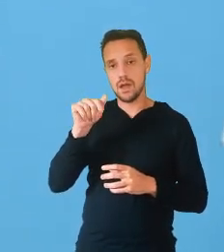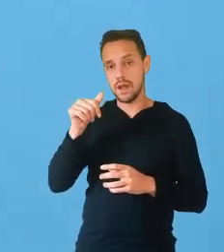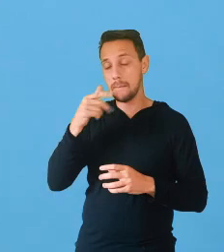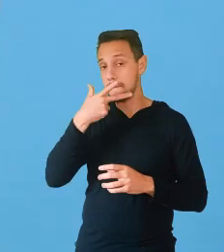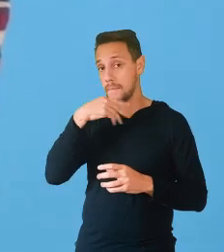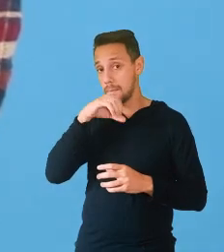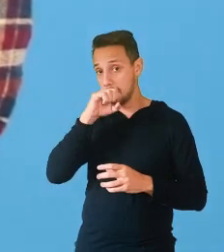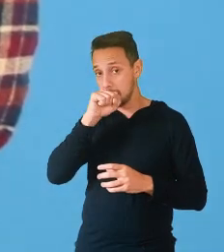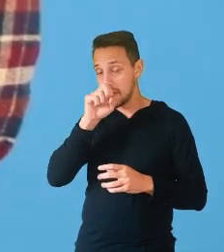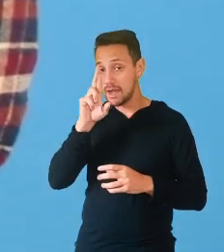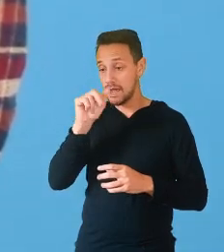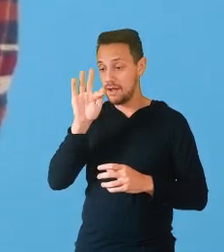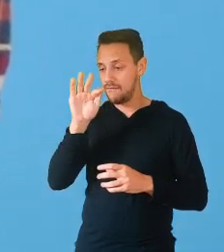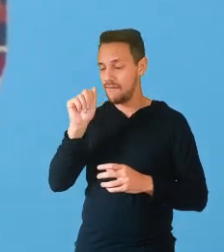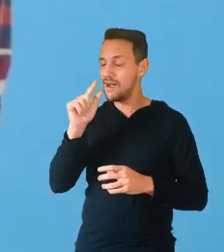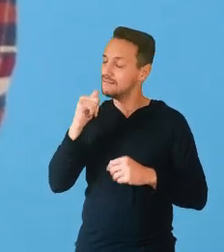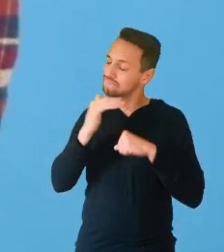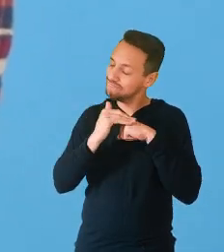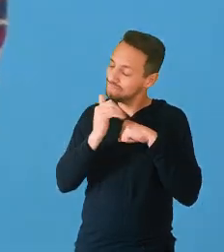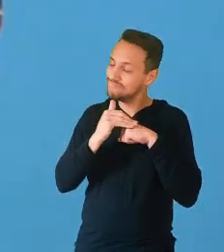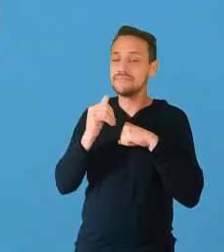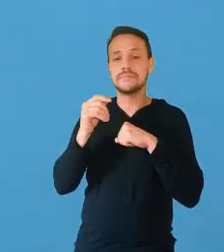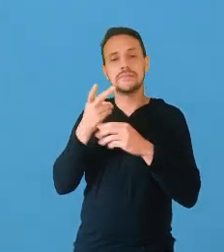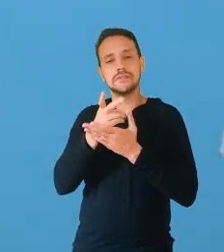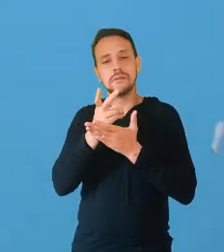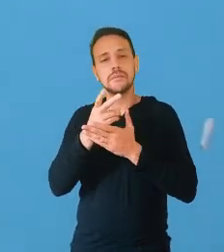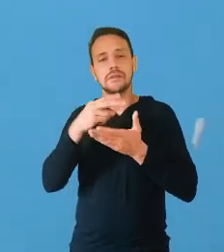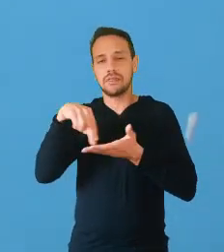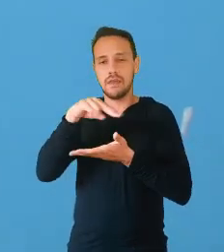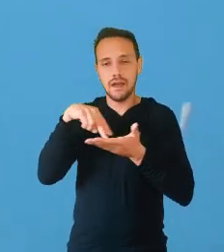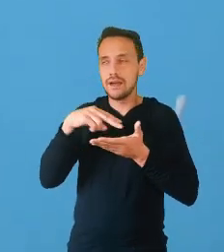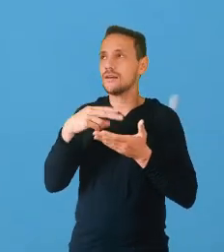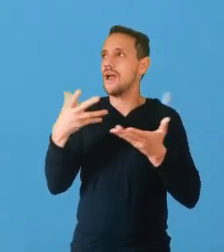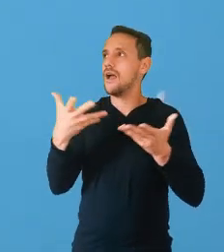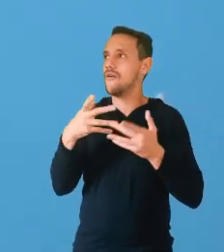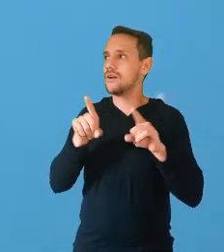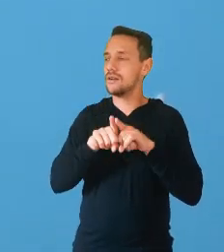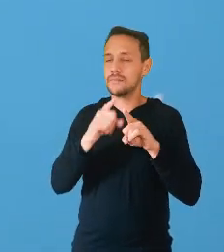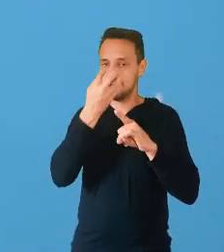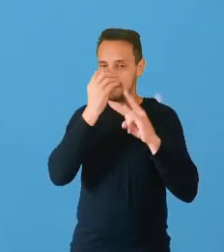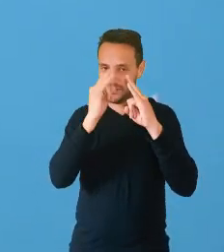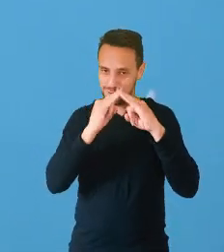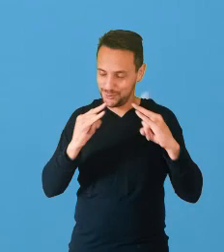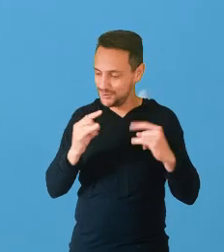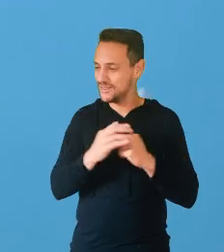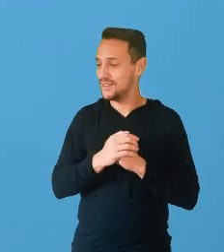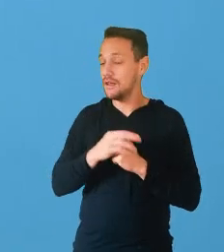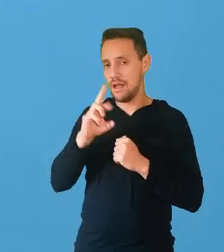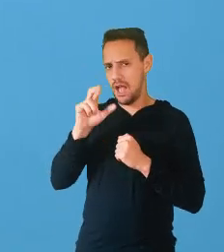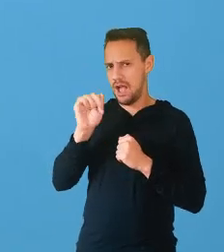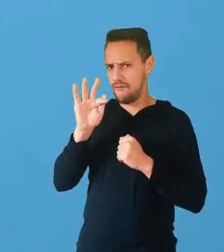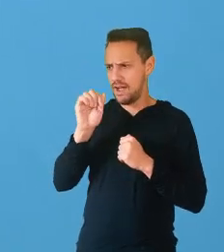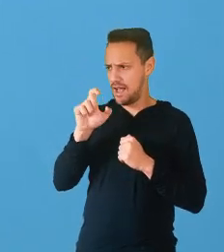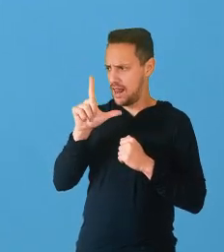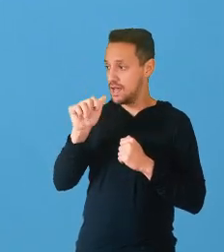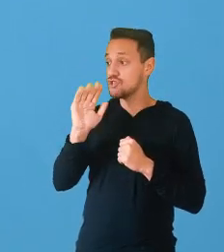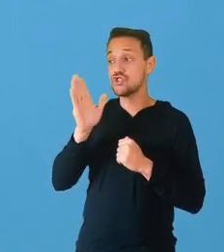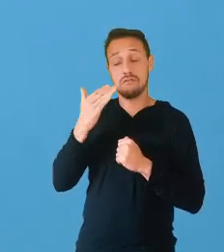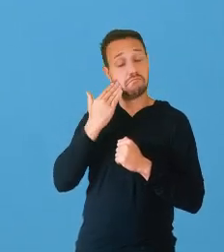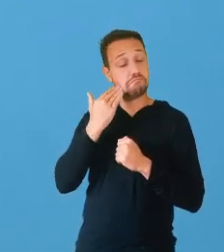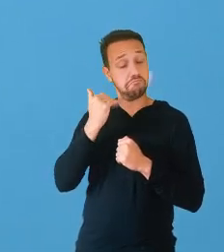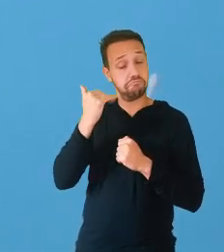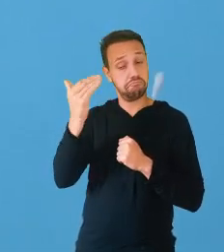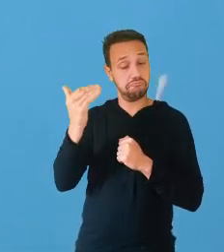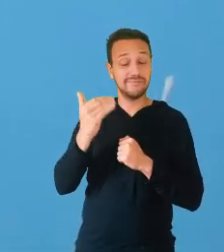Saboia, que é o pai da Rafa, a nossa querida, que participa da dança, agora tá no circo. A Rafaela, que já é